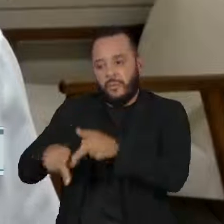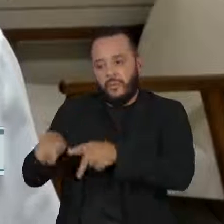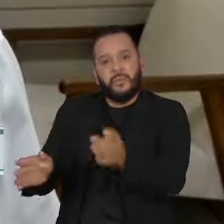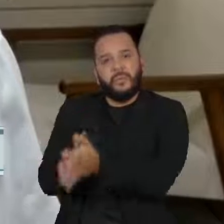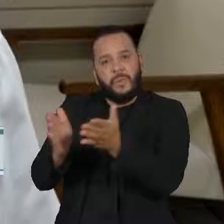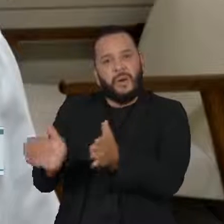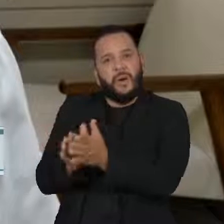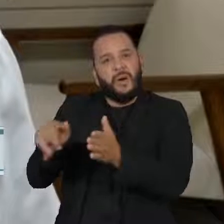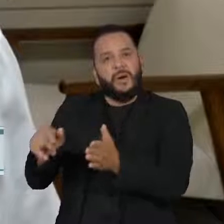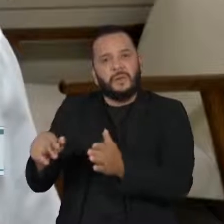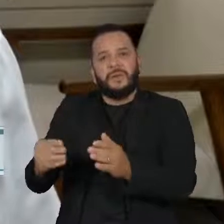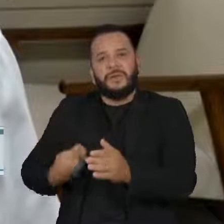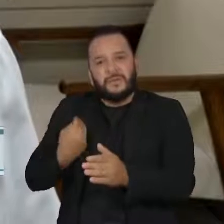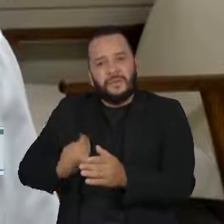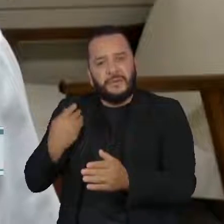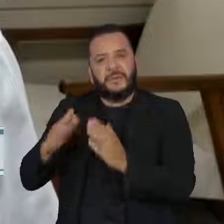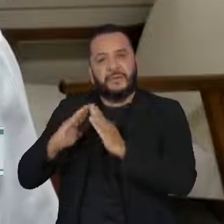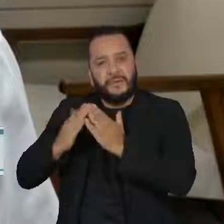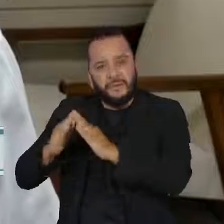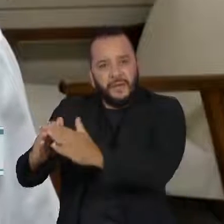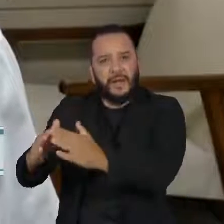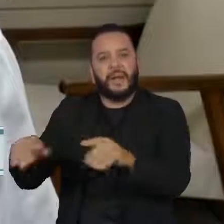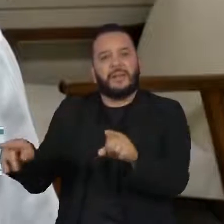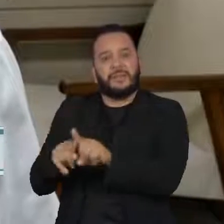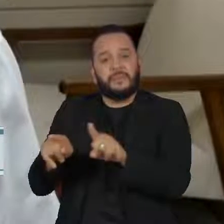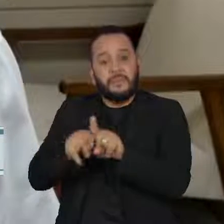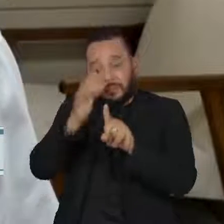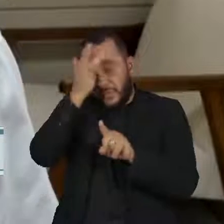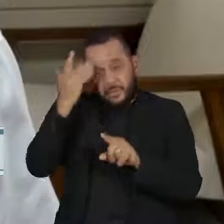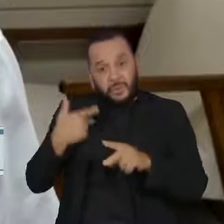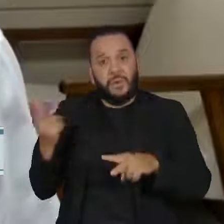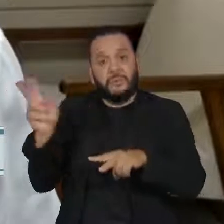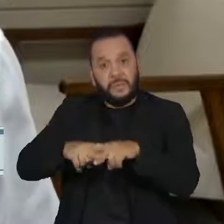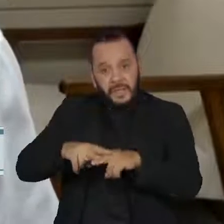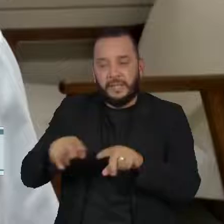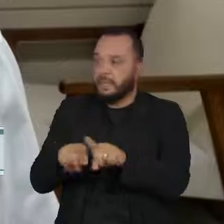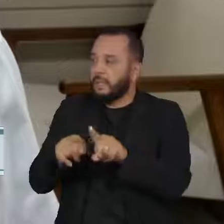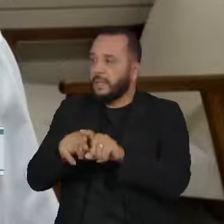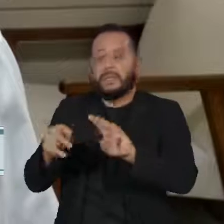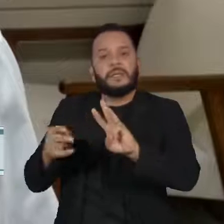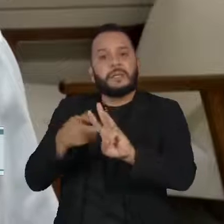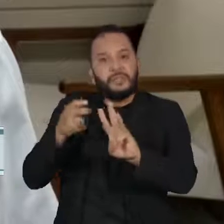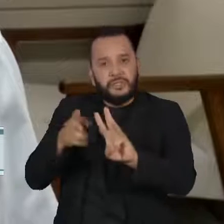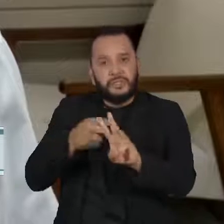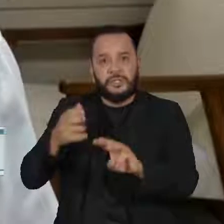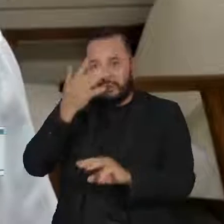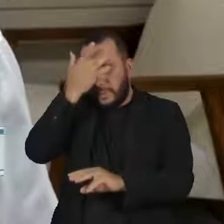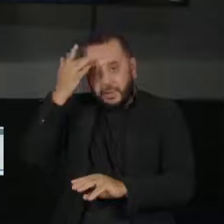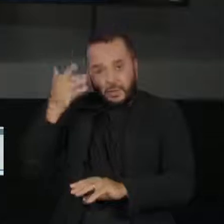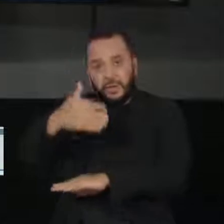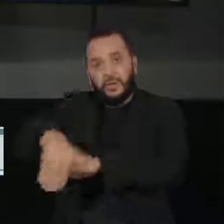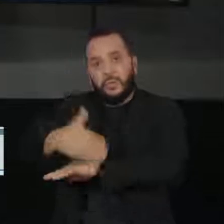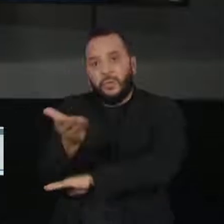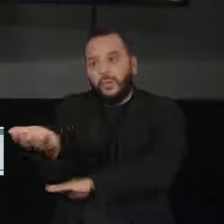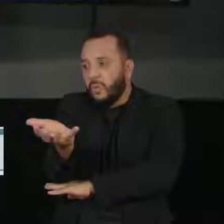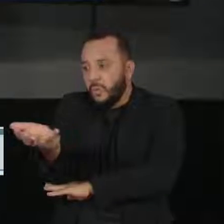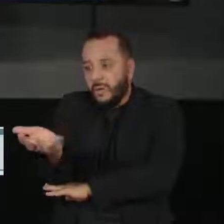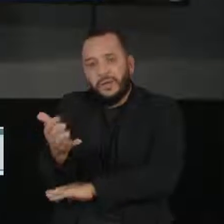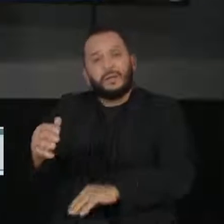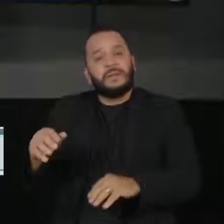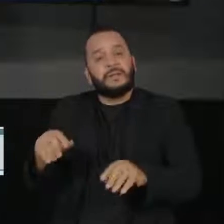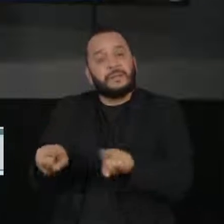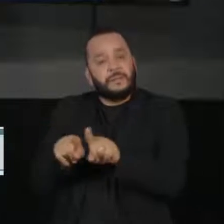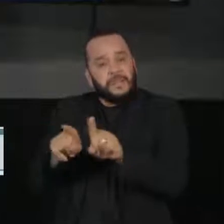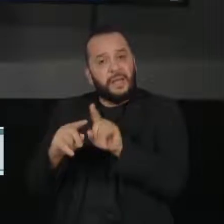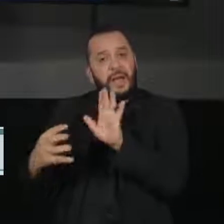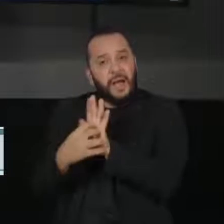população que mora em comunidades, os privados de liberdade, indígenas, moradores de rua, pessoas vivendo com HIV/AIDS têm maior